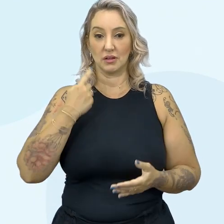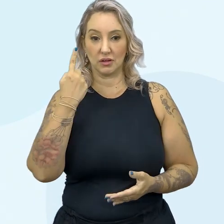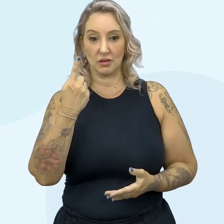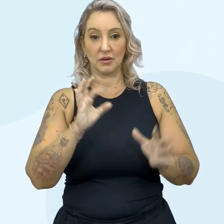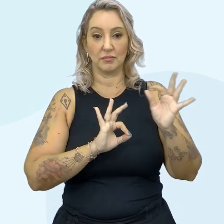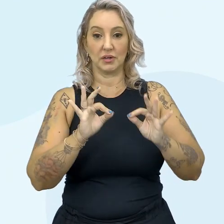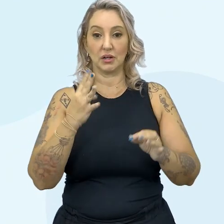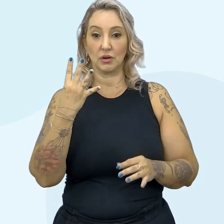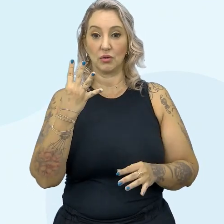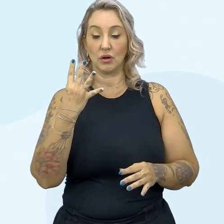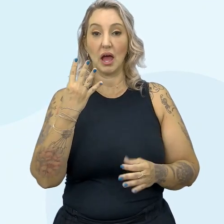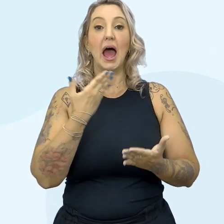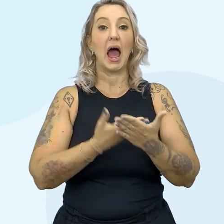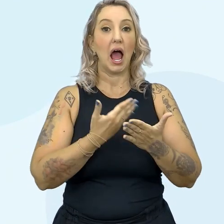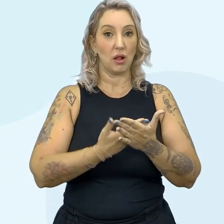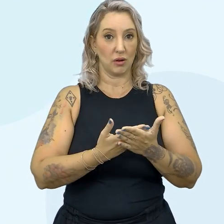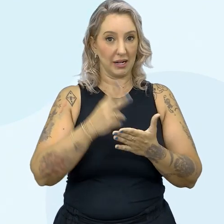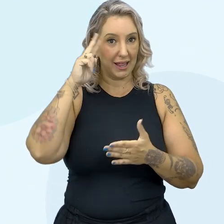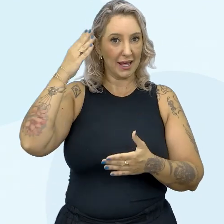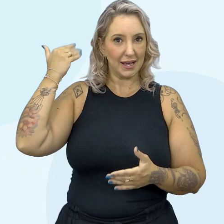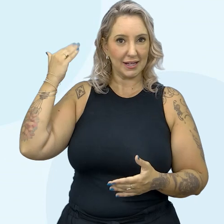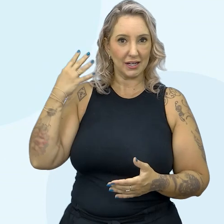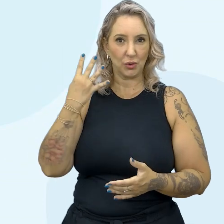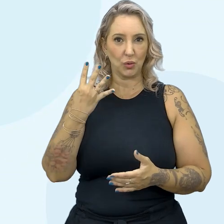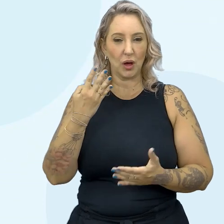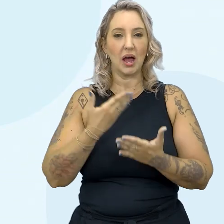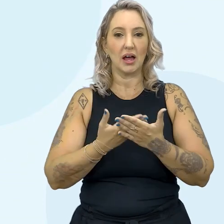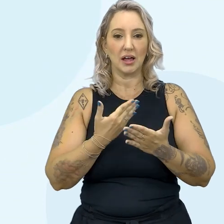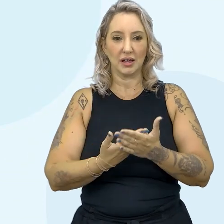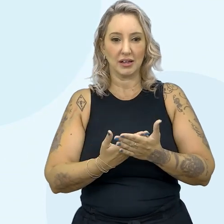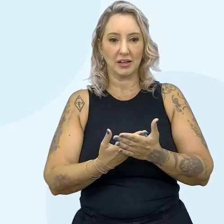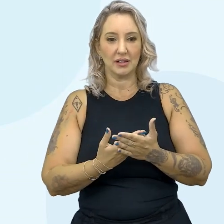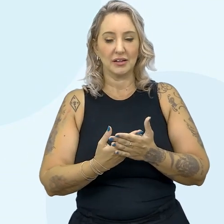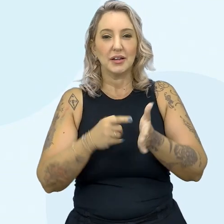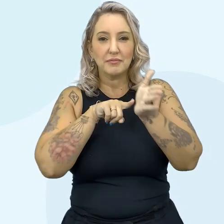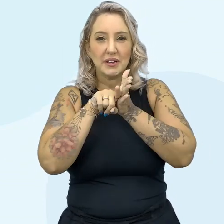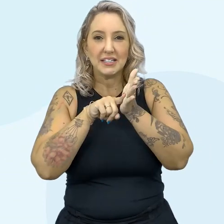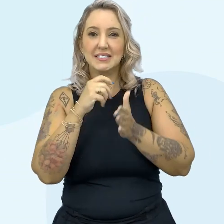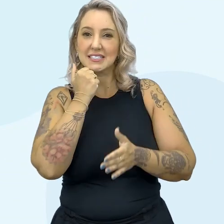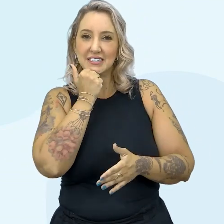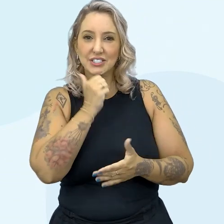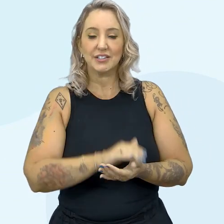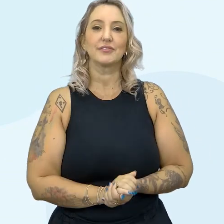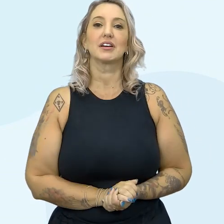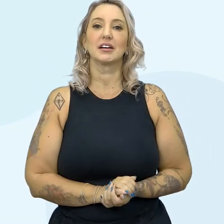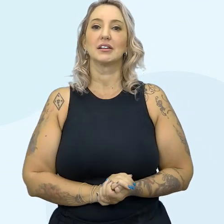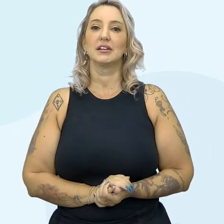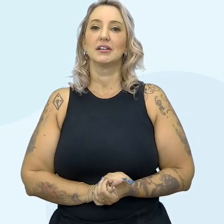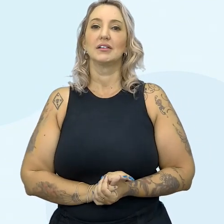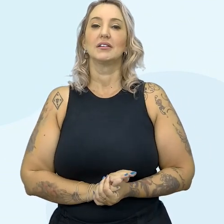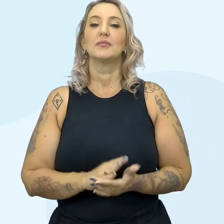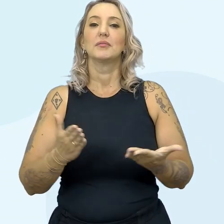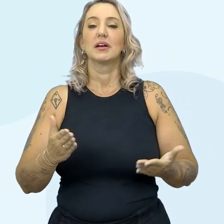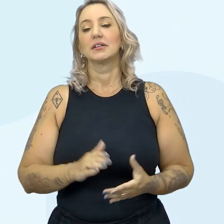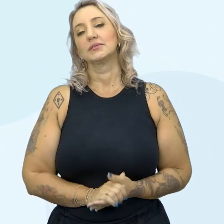para 4 aulas. Lembra lá? 4 aulas, a lupinha, que é a investigação científica. Mas a